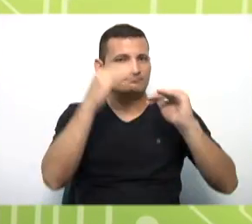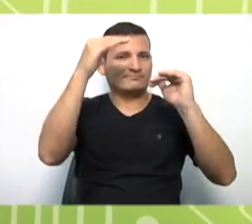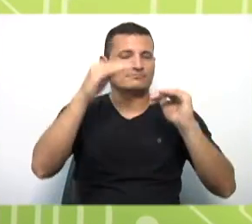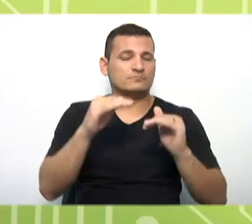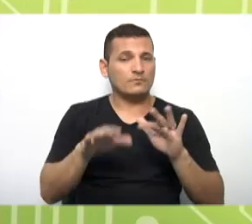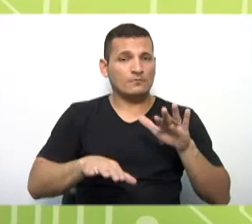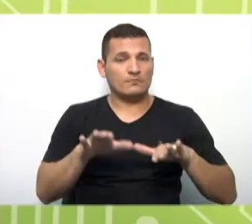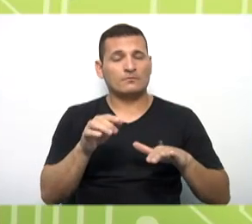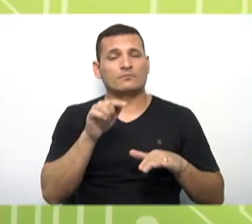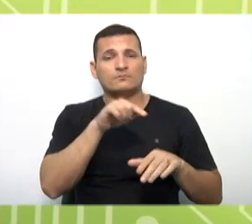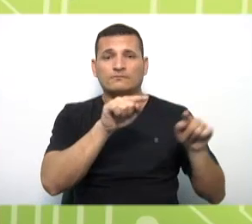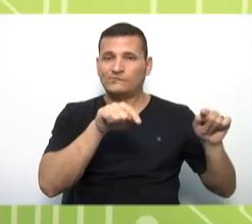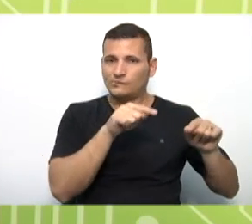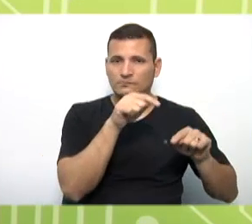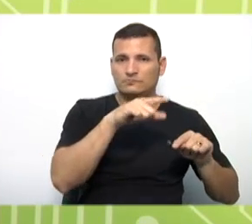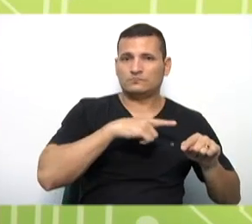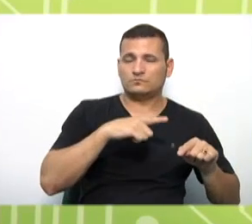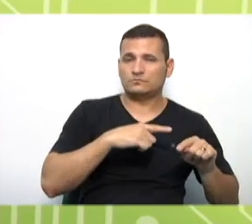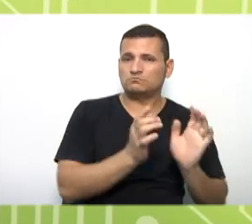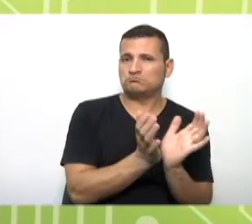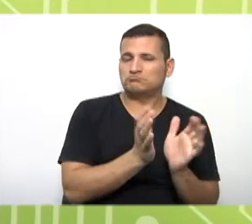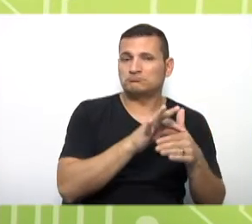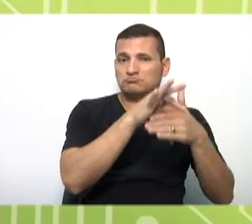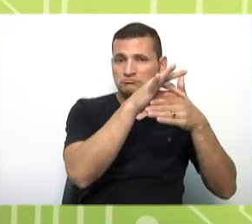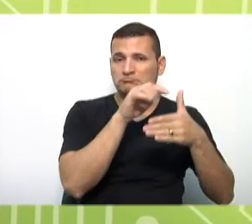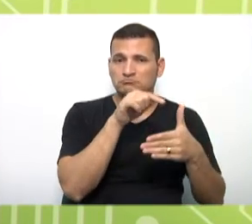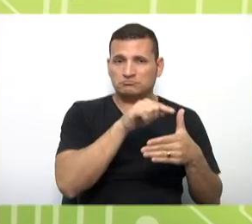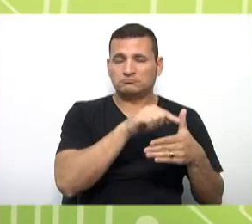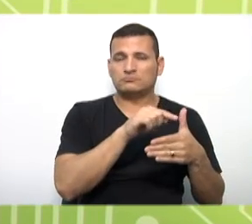estava ocupando um cargo de liderança de uma equipe e ele vai